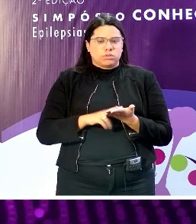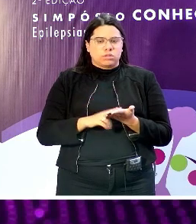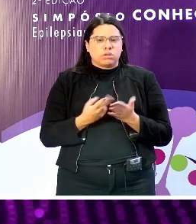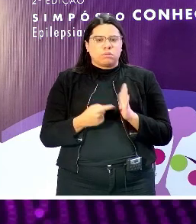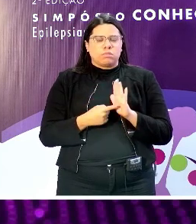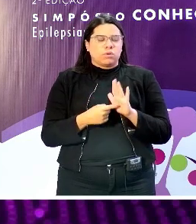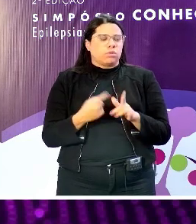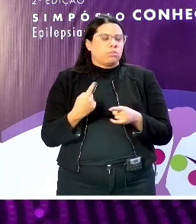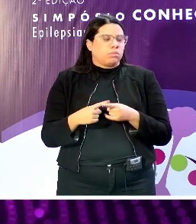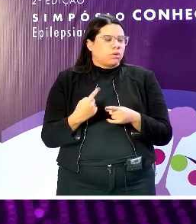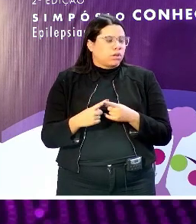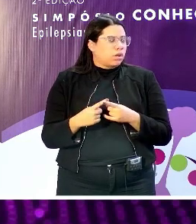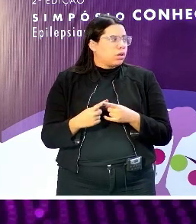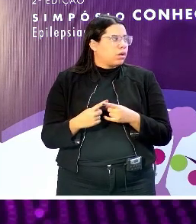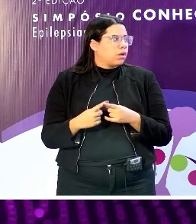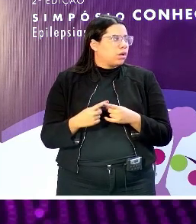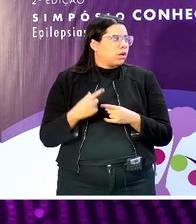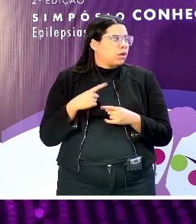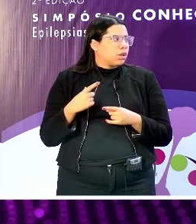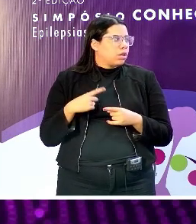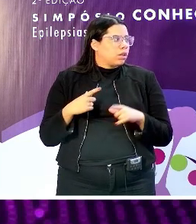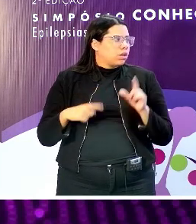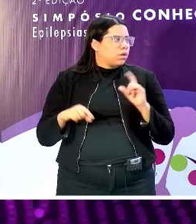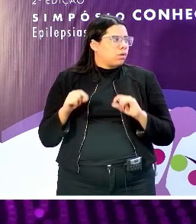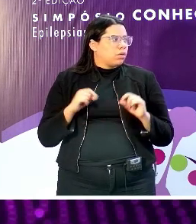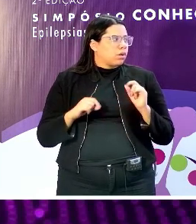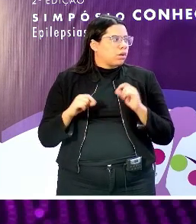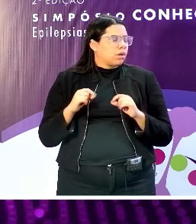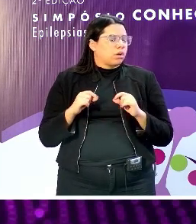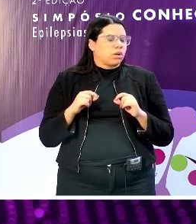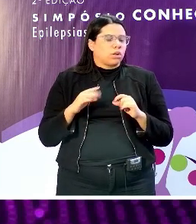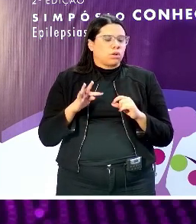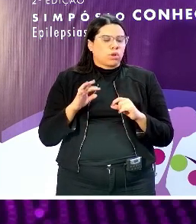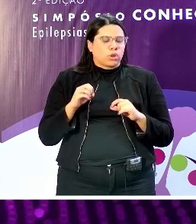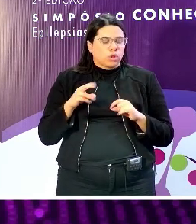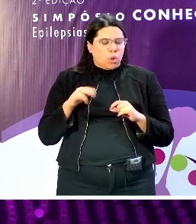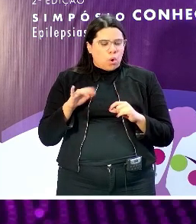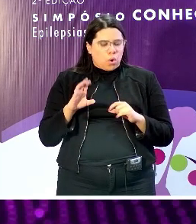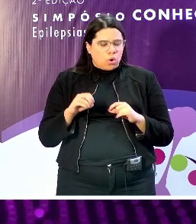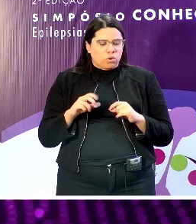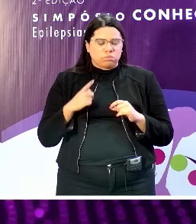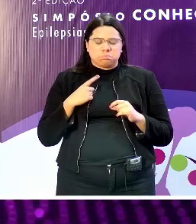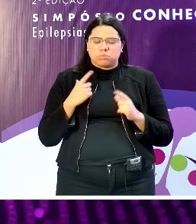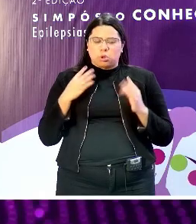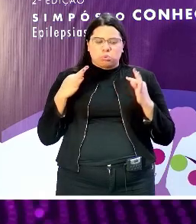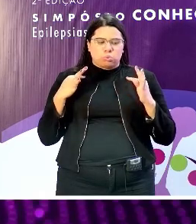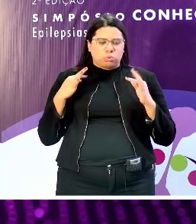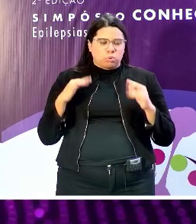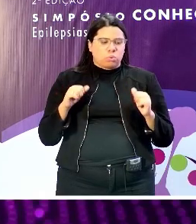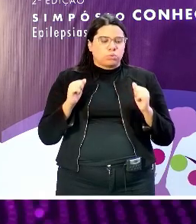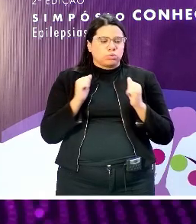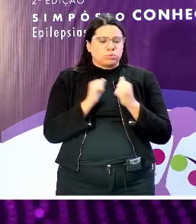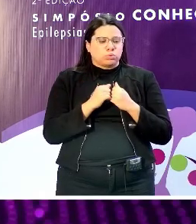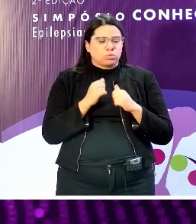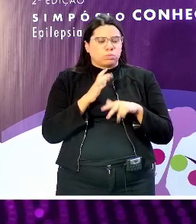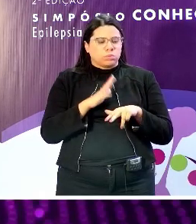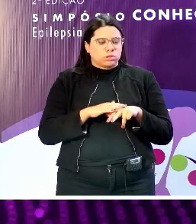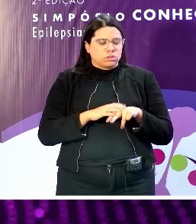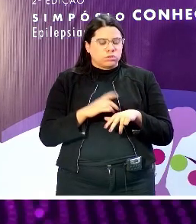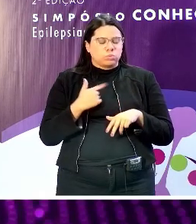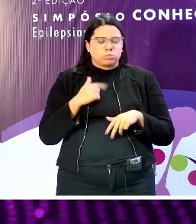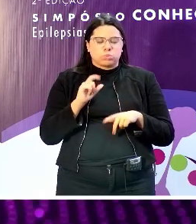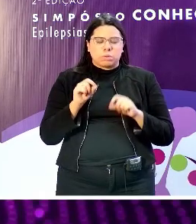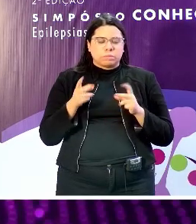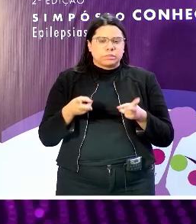são heterogêneas, existem crises de ausência, tônico-clônicas, tônico, tem de tudo entre os nossos pacientes. E o que eu